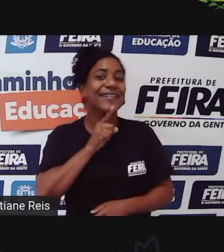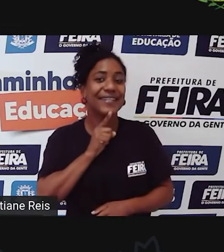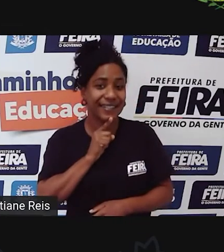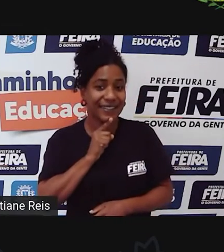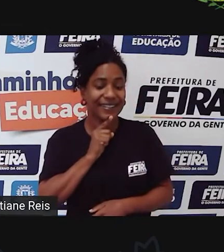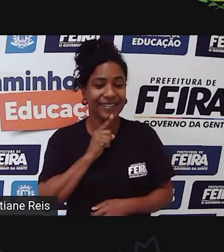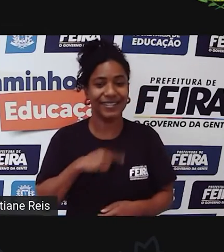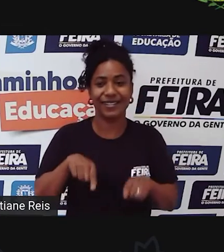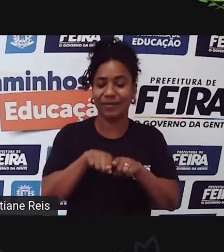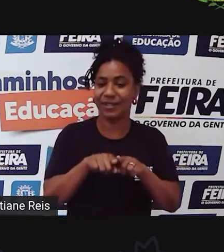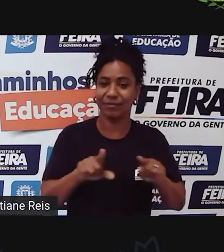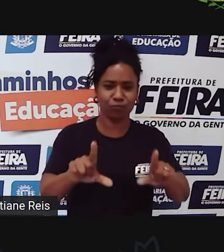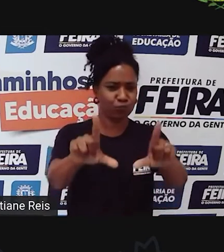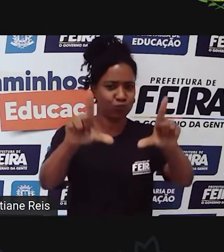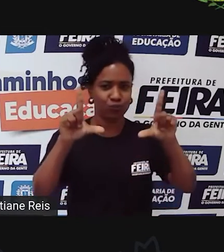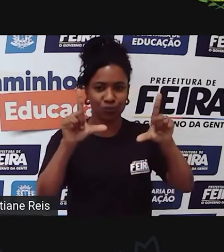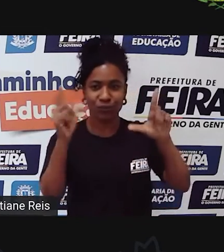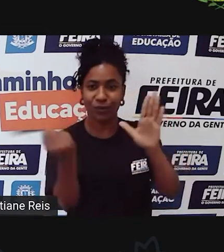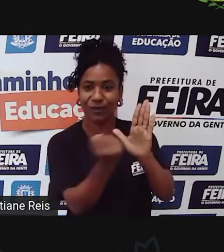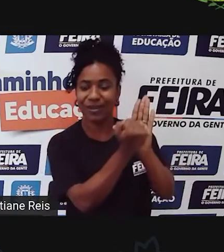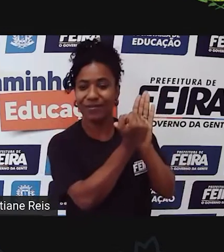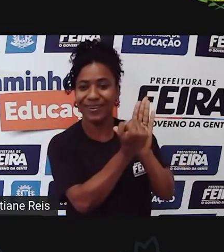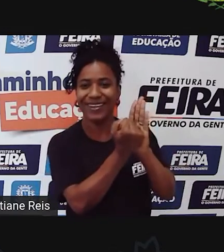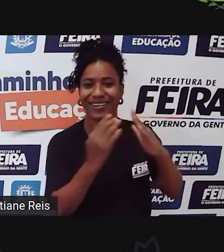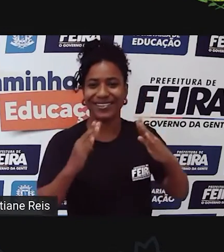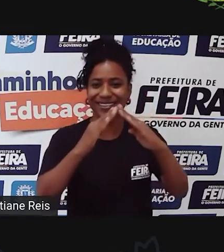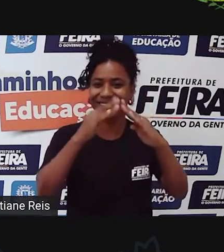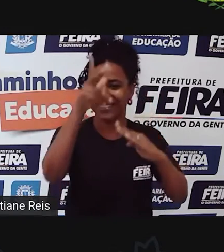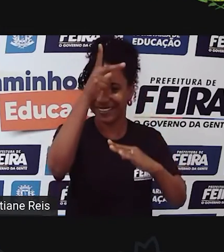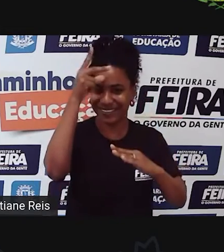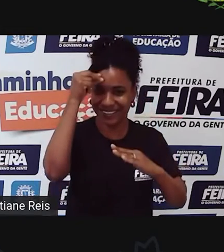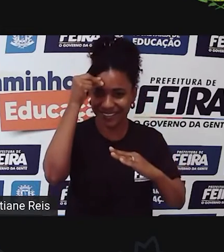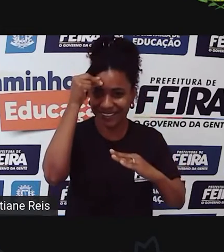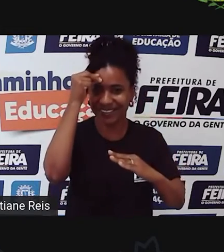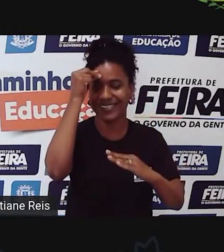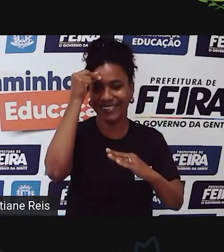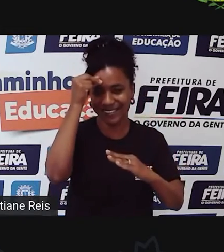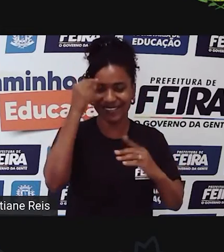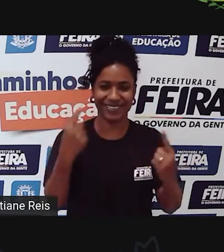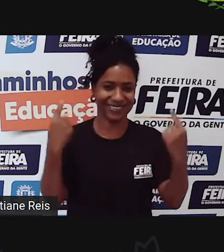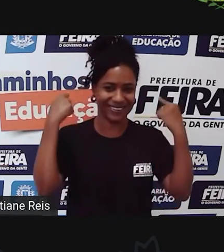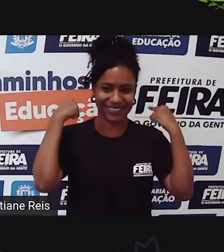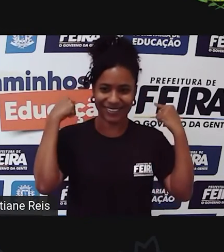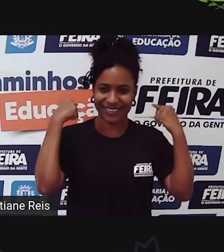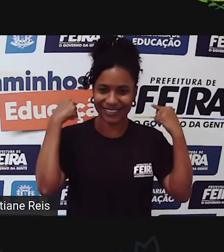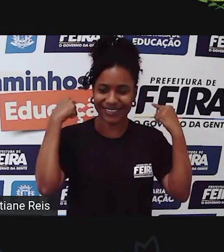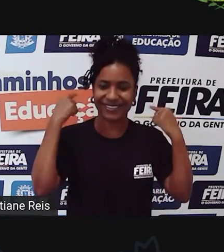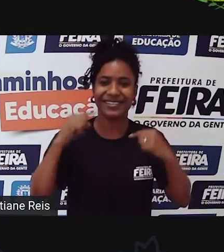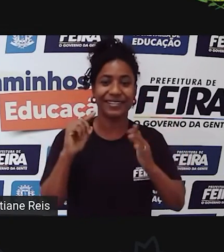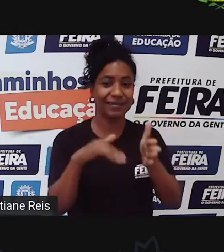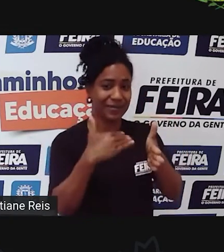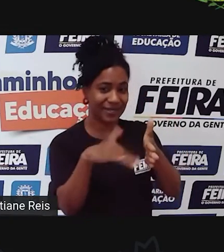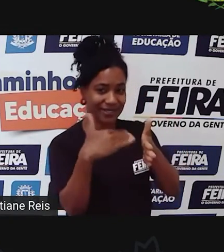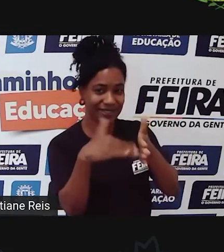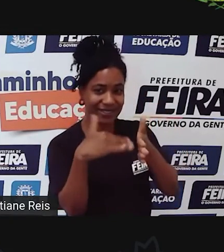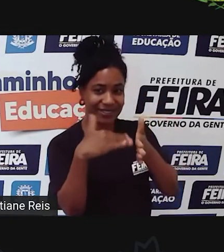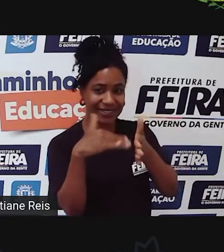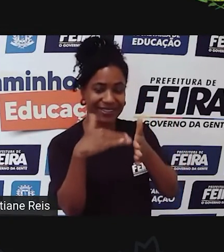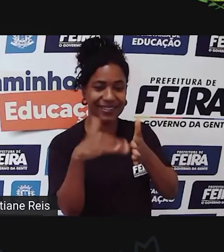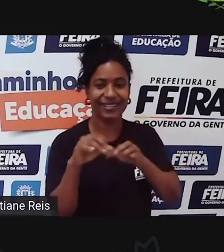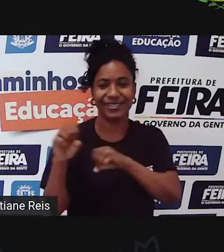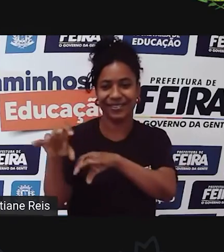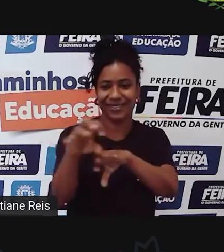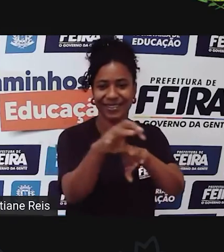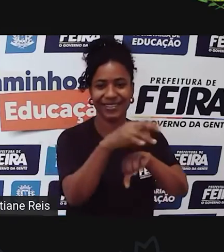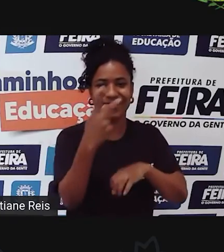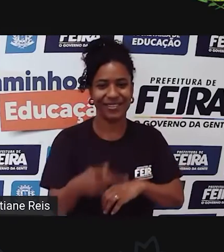tem uma tela, né, da prefeitura, com a logomarca da prefeitura, da Secretaria de Educação do município